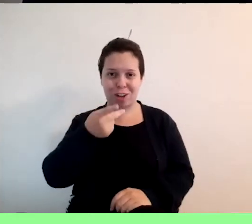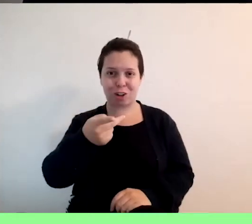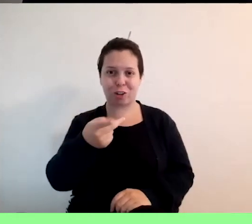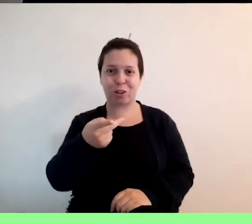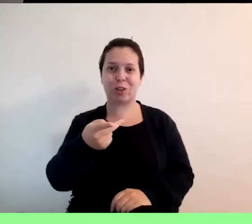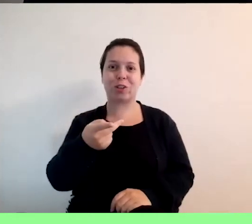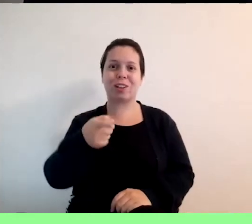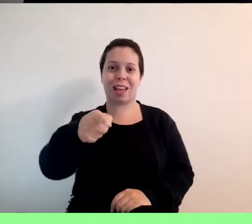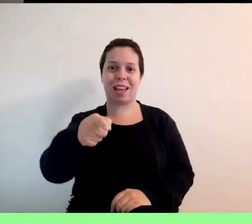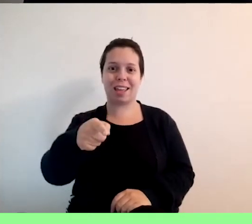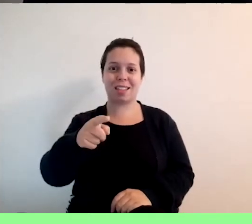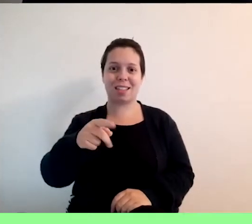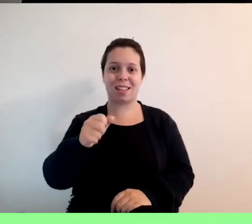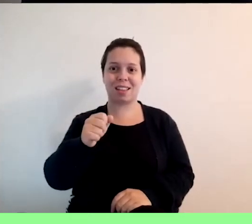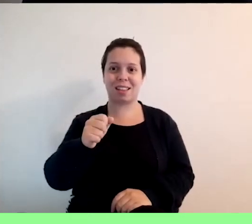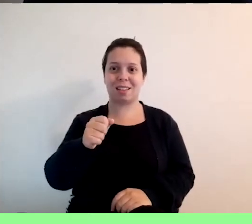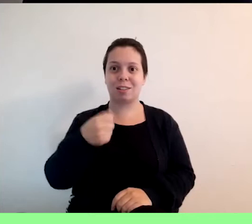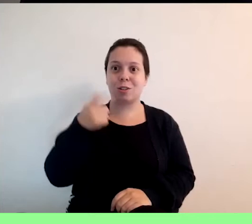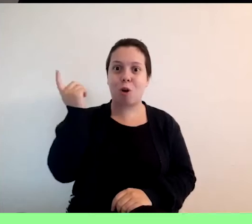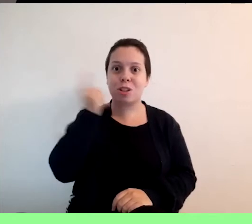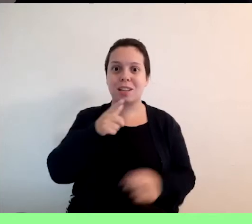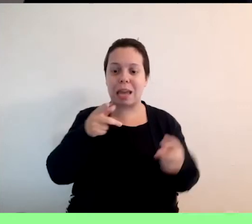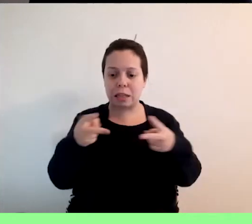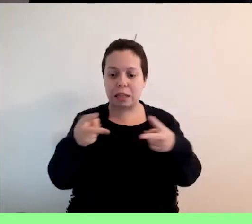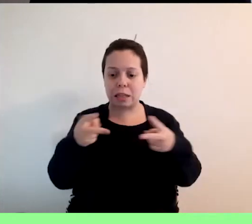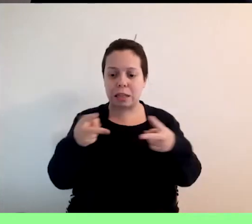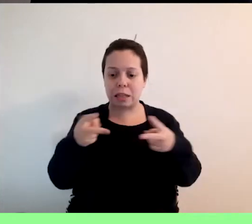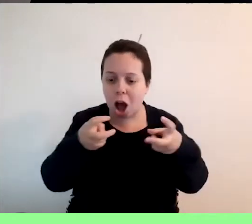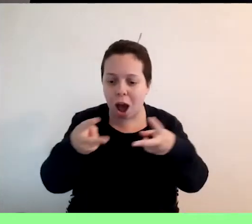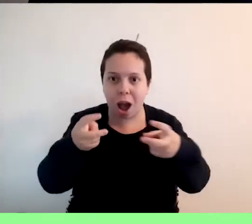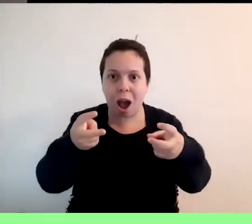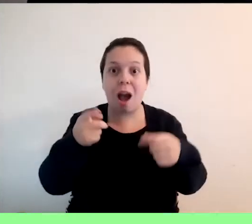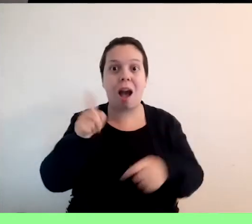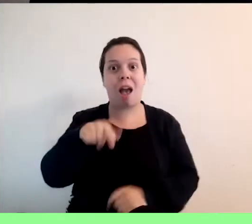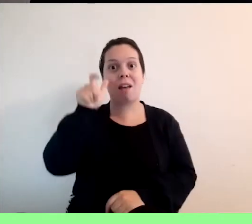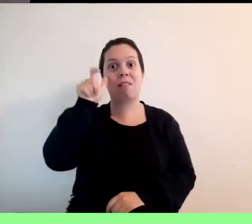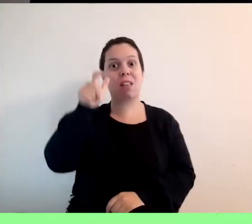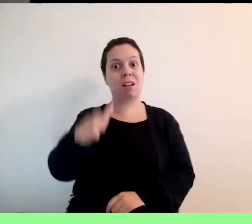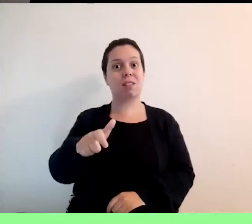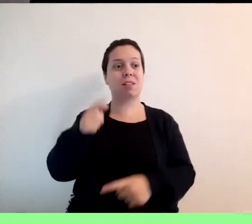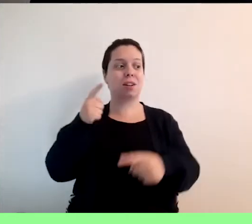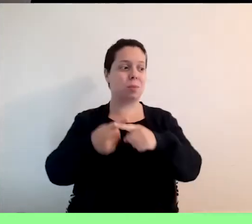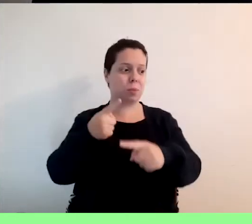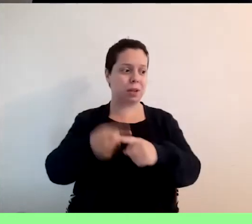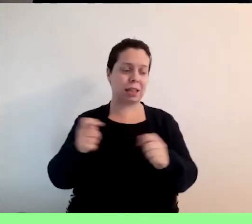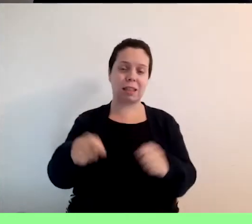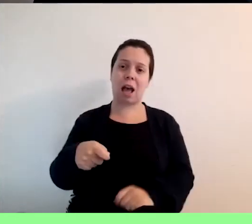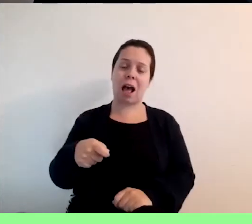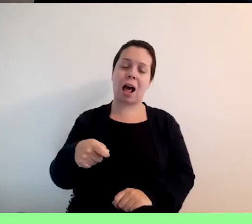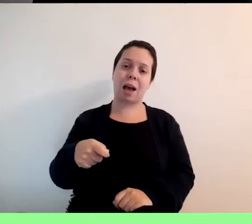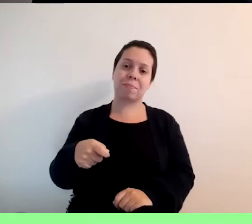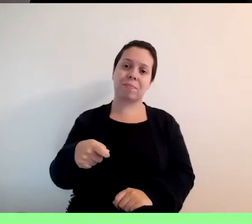assim, de explorar, né, é bem interessante também para a gente trazer a perspectiva de que existe